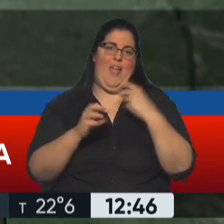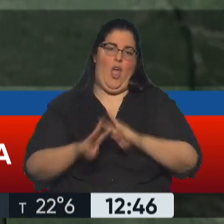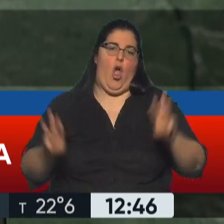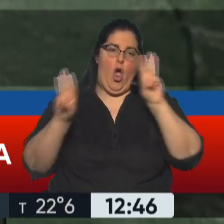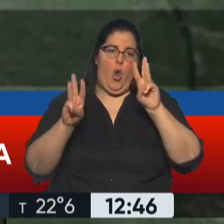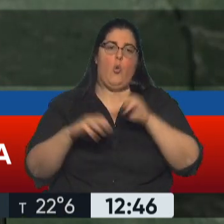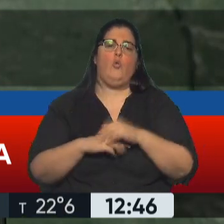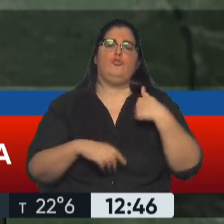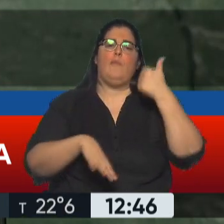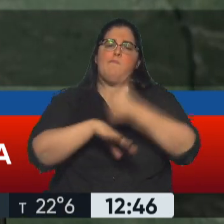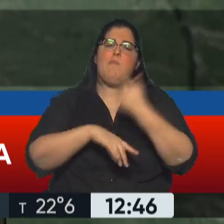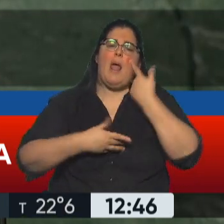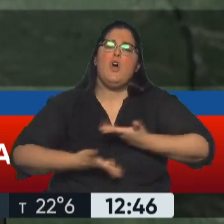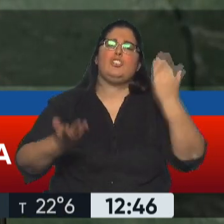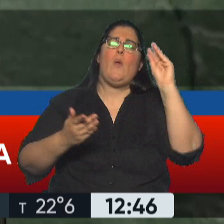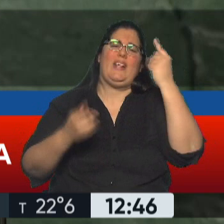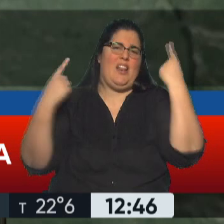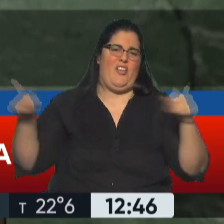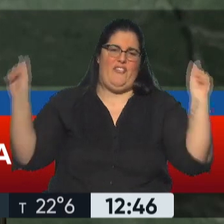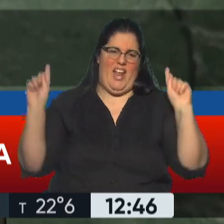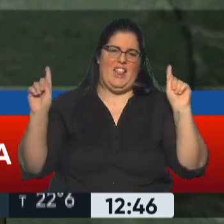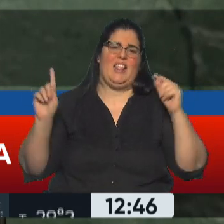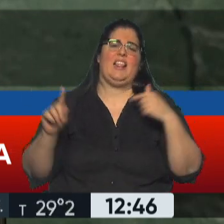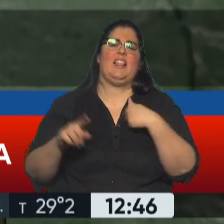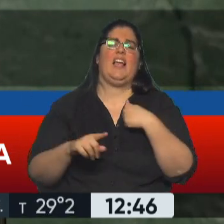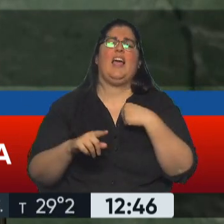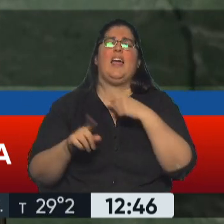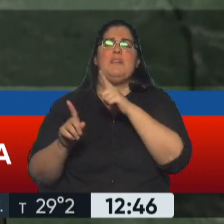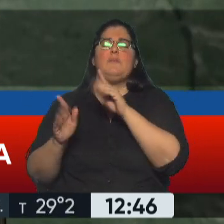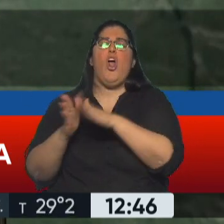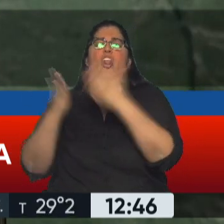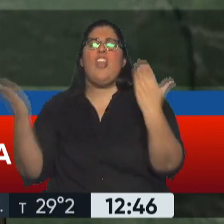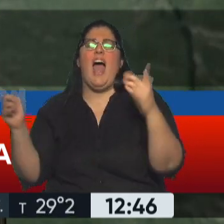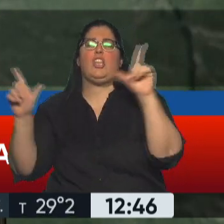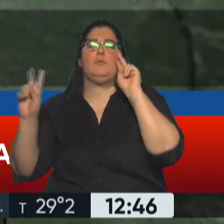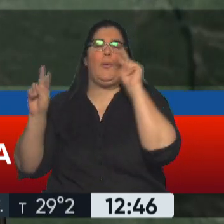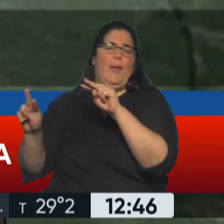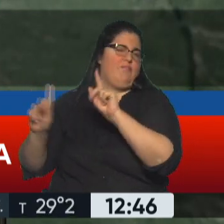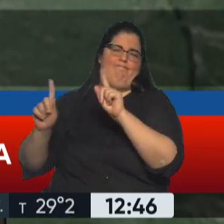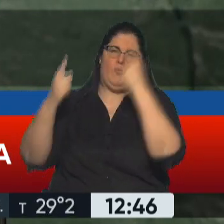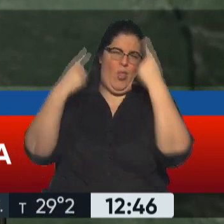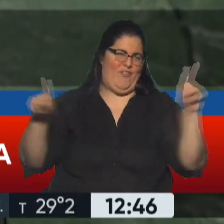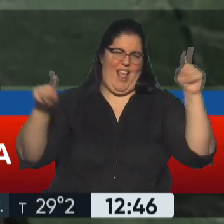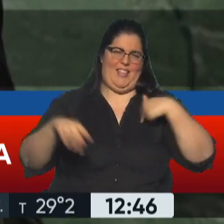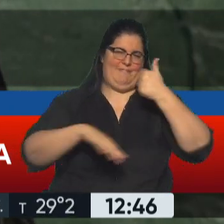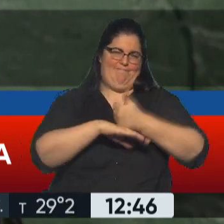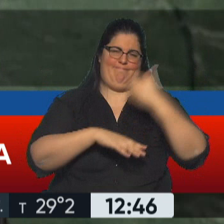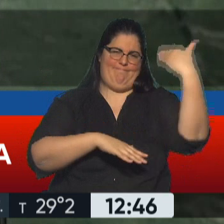Venho aqui mostrar o Brasil diferente daquilo publicado em jornais ou visto em